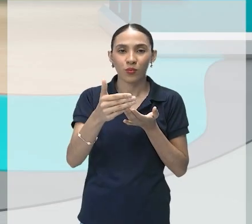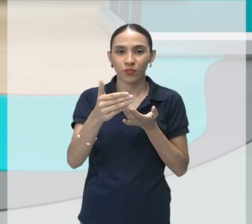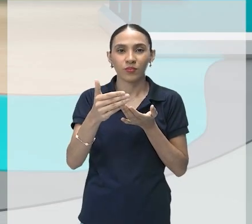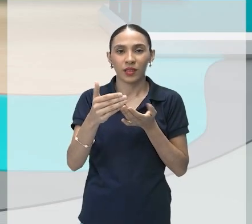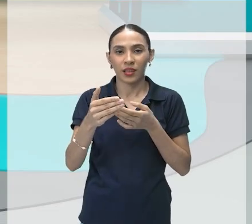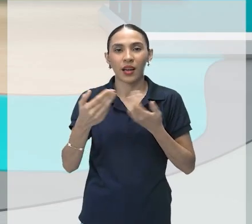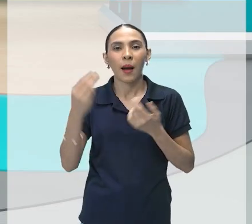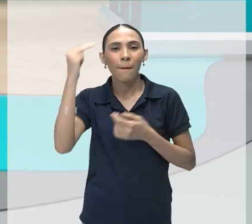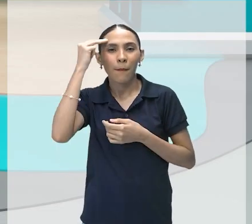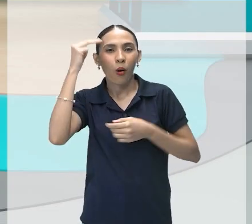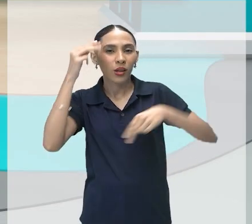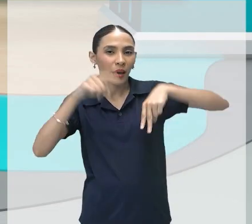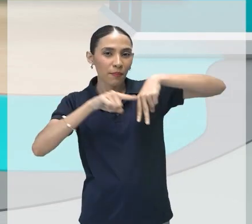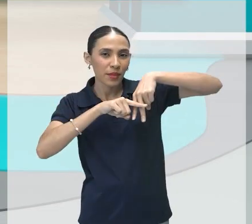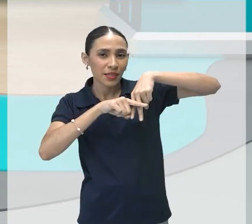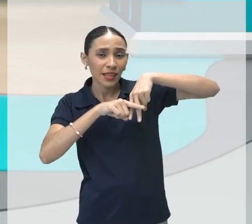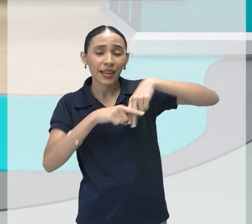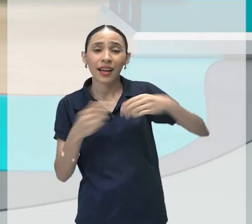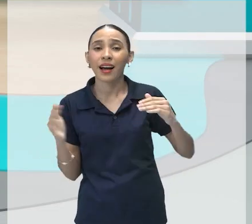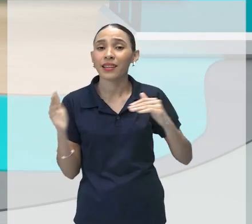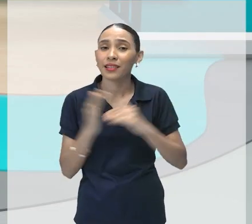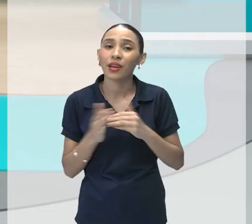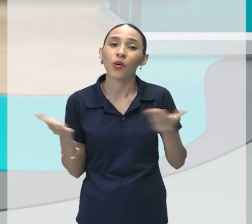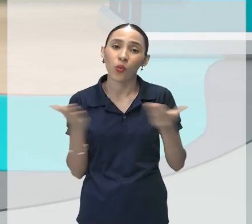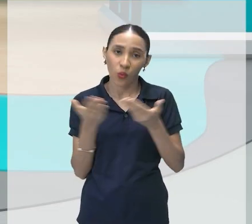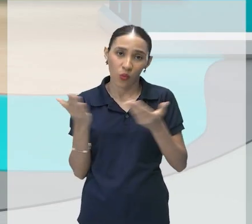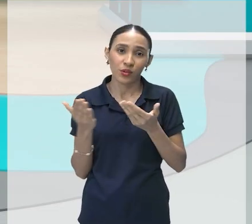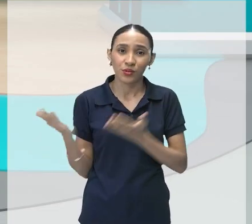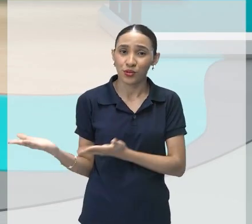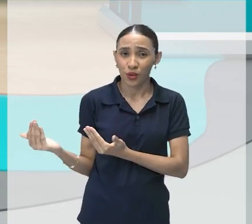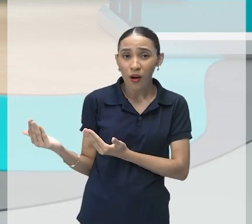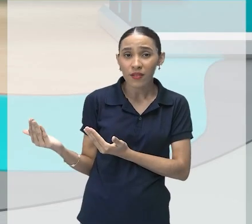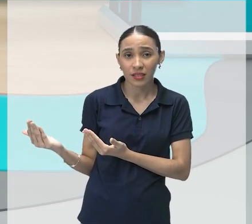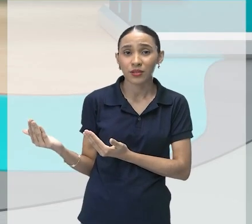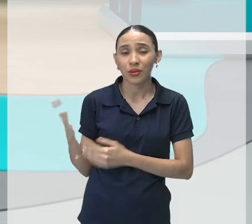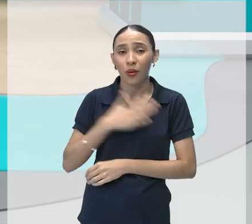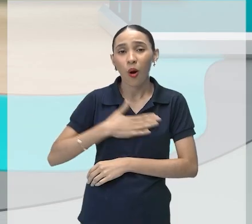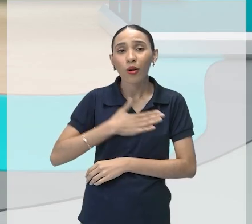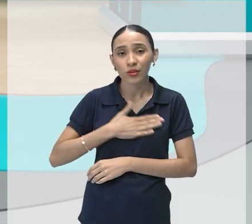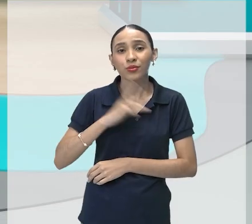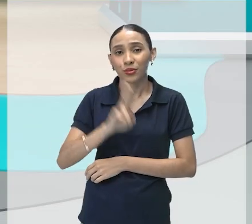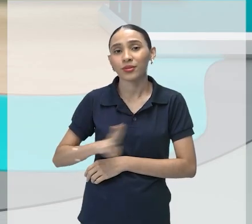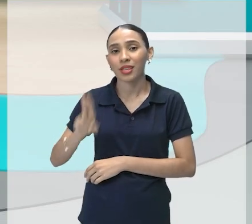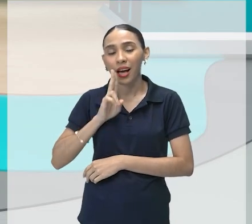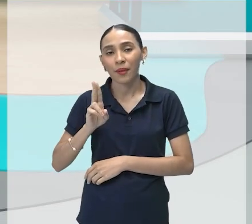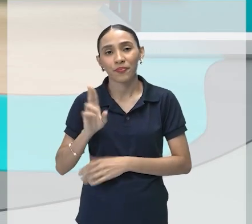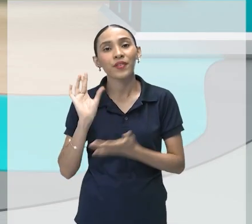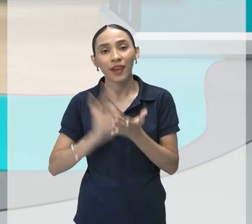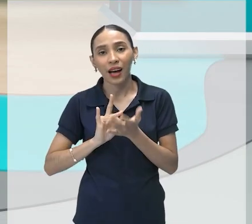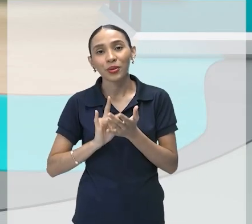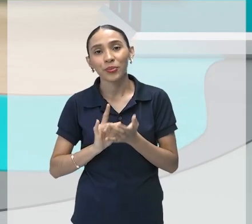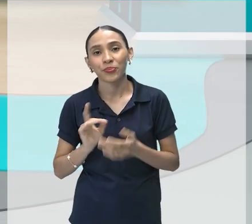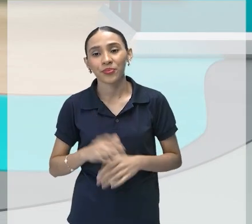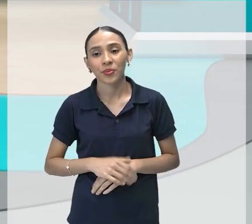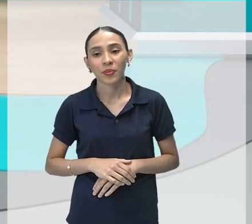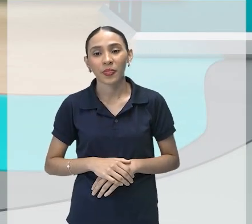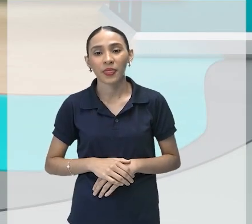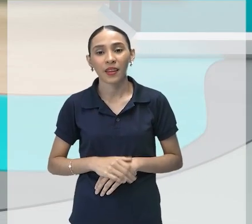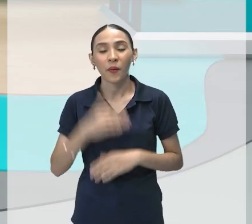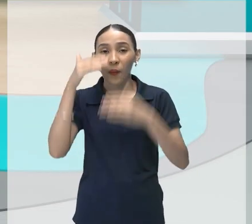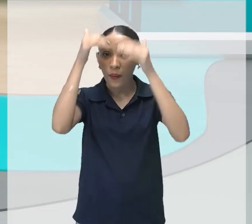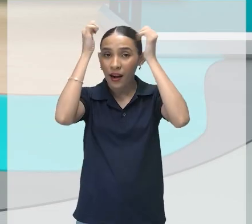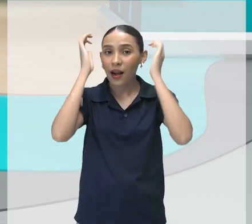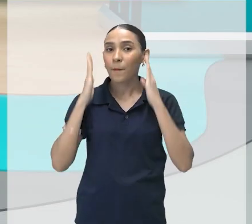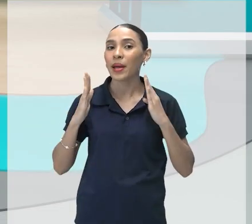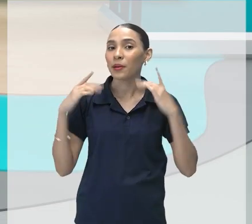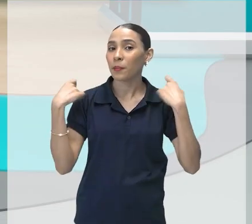mini saia das meninas, que até hoje também as adolescentes gostam muito, não é isso? O